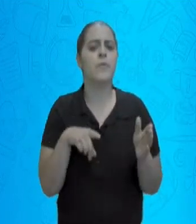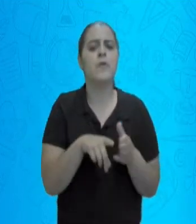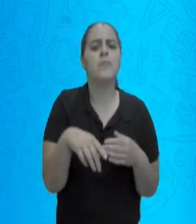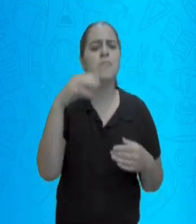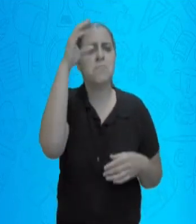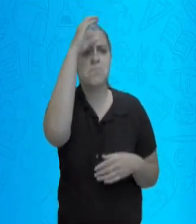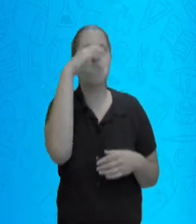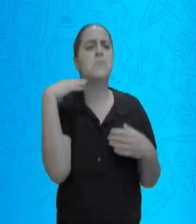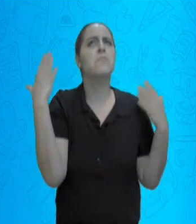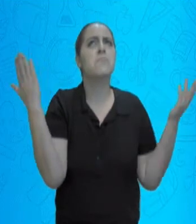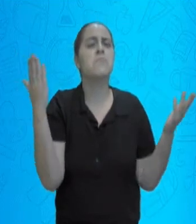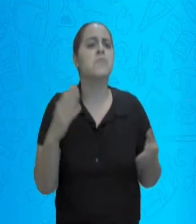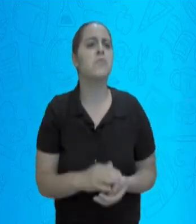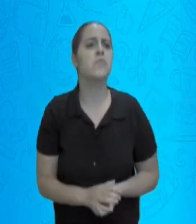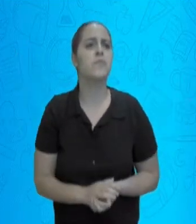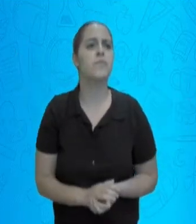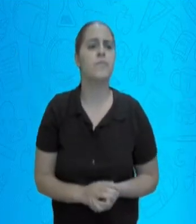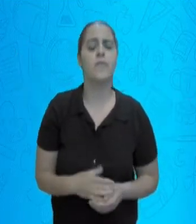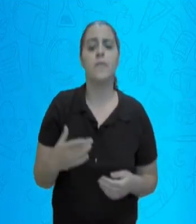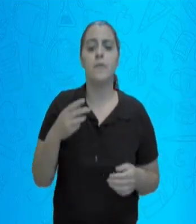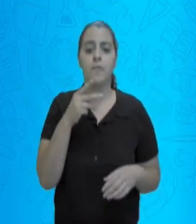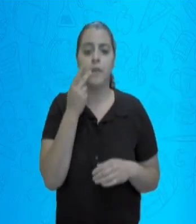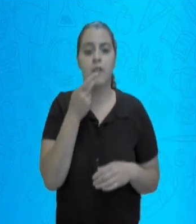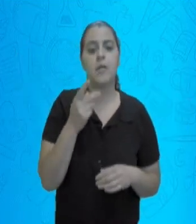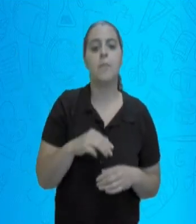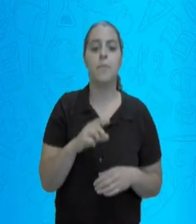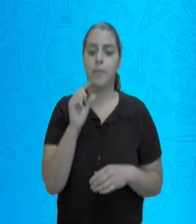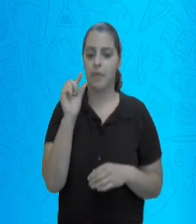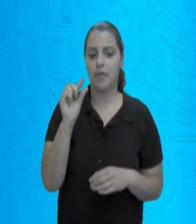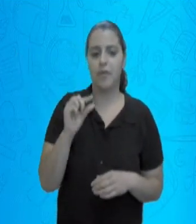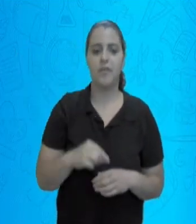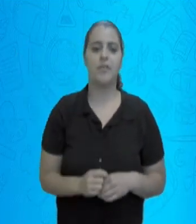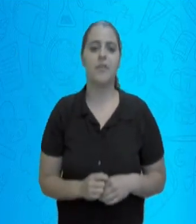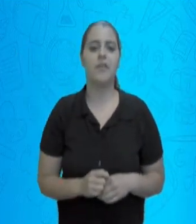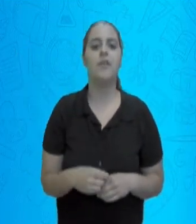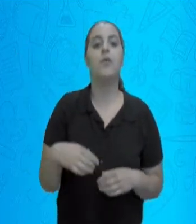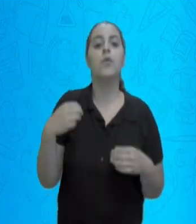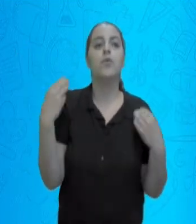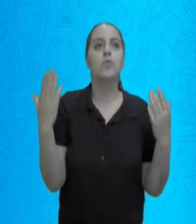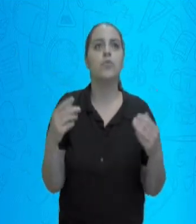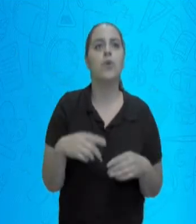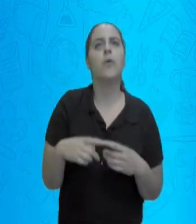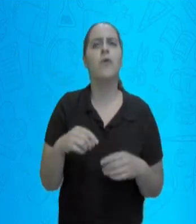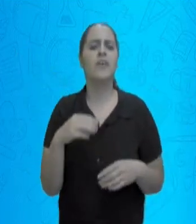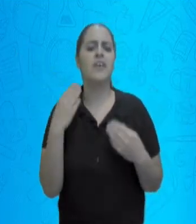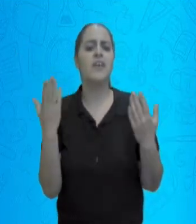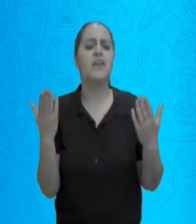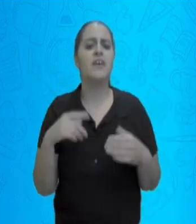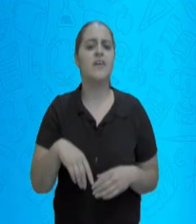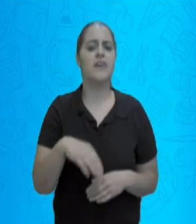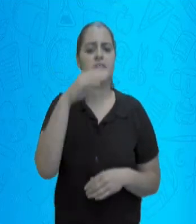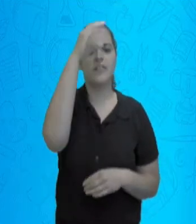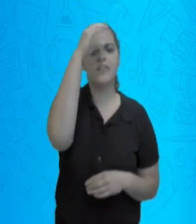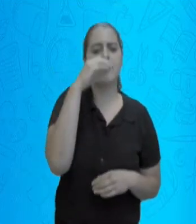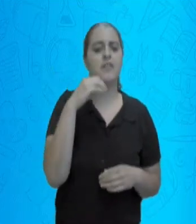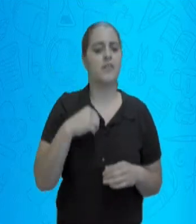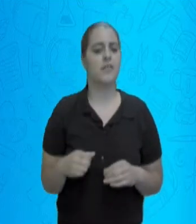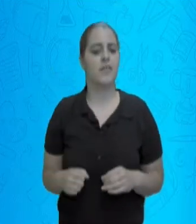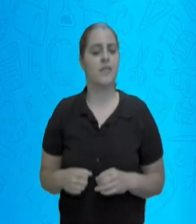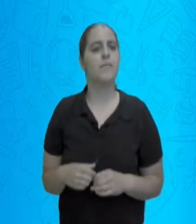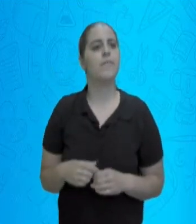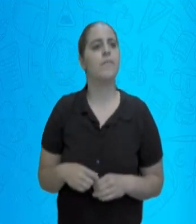vamos falar um pouquinho tecnicamente o que é a cidadania, entender um pouco melhor, mais a fundo sobre a